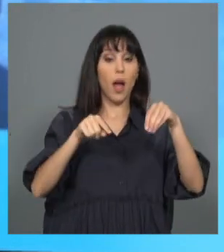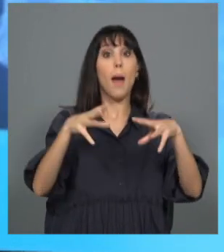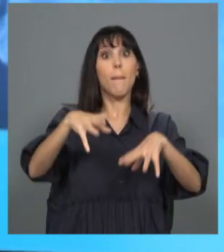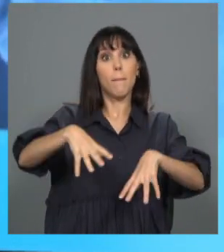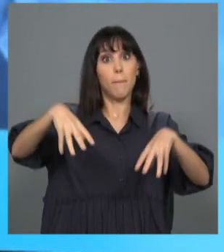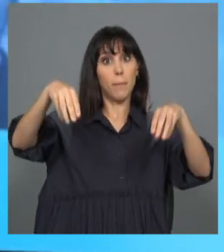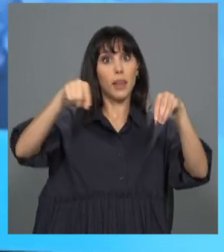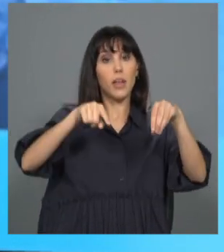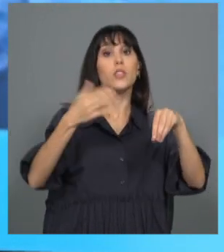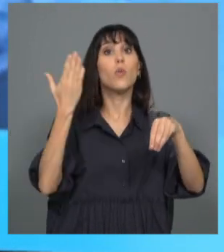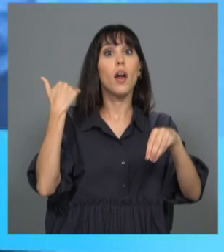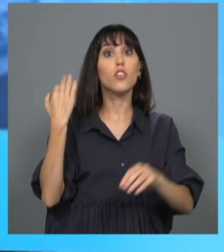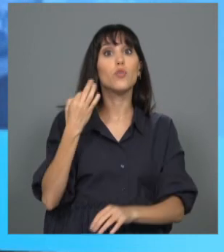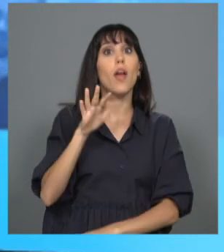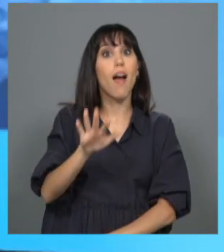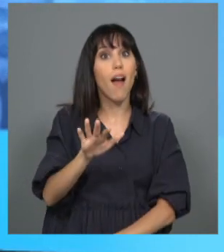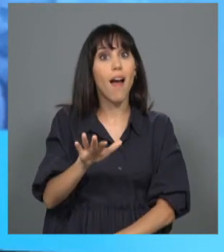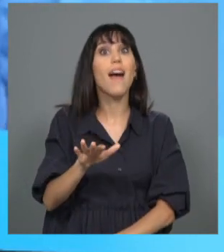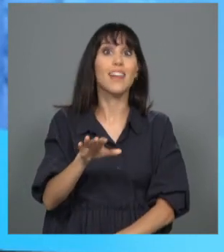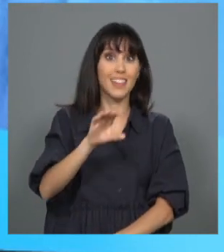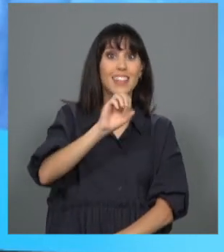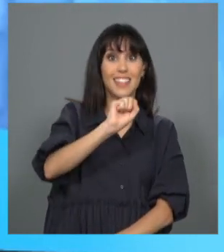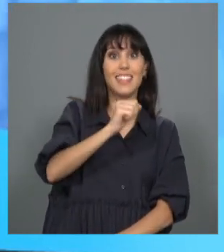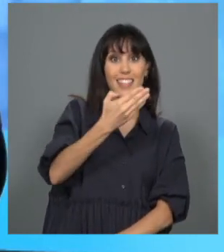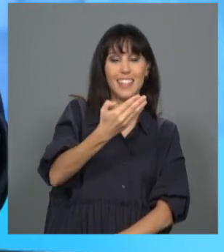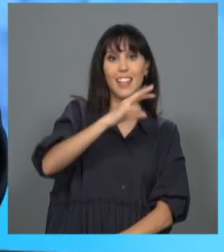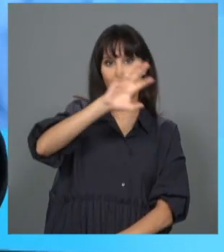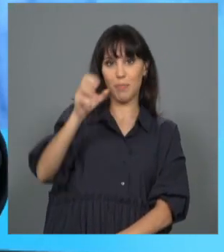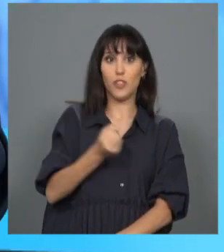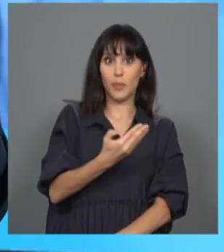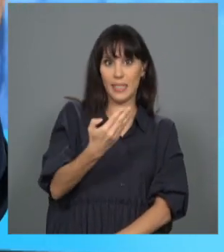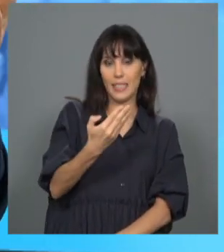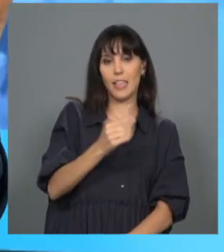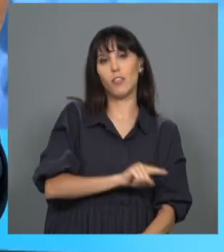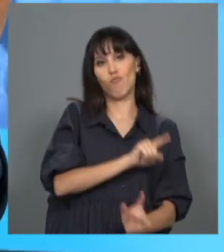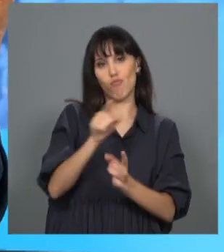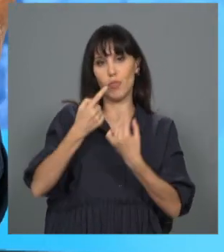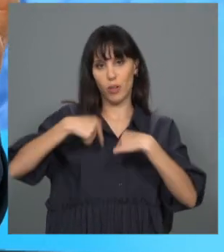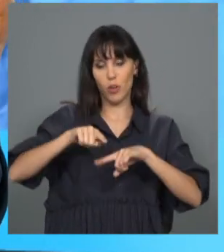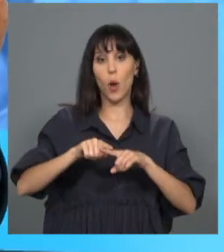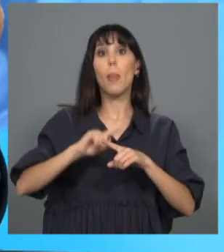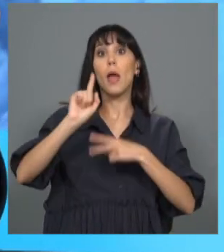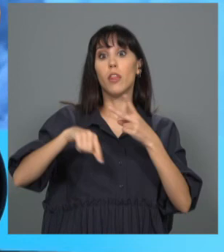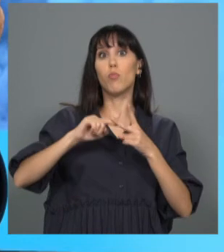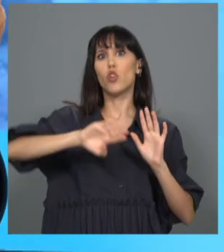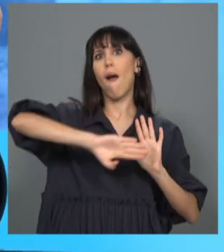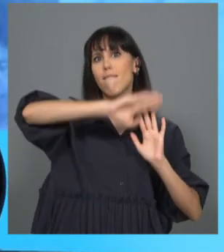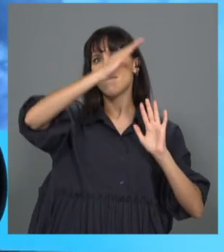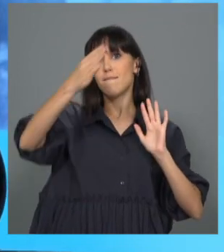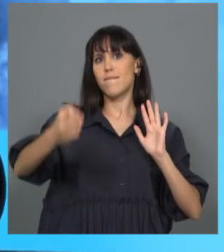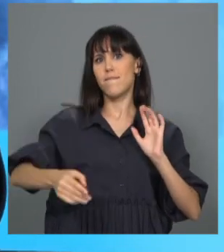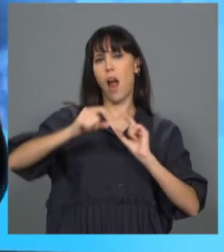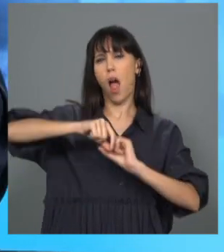onde estiveram os G7. E depois, o mais alto monte dos